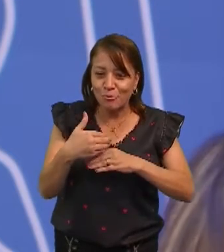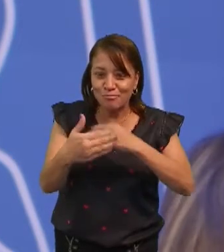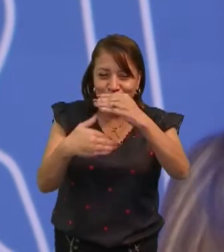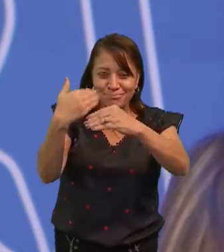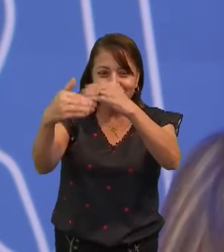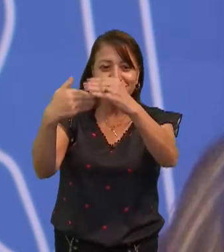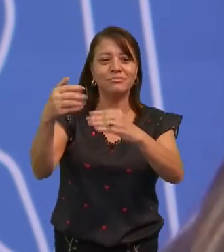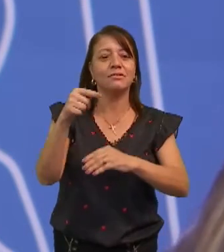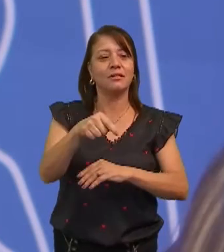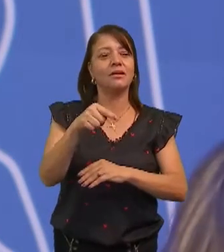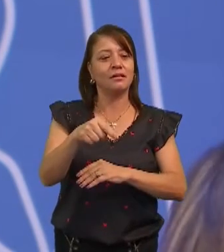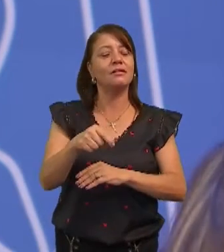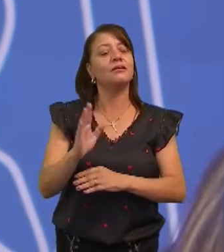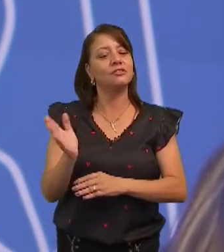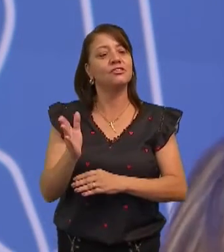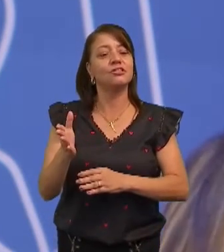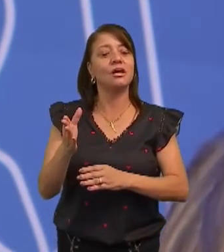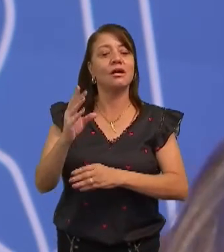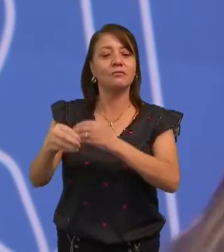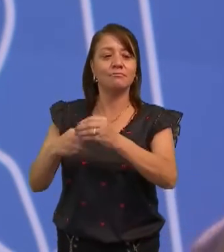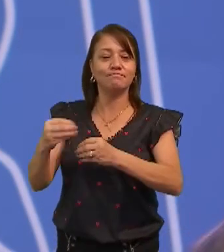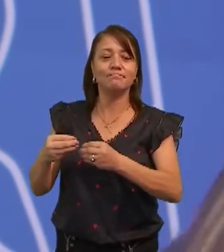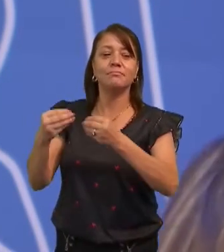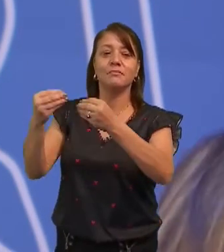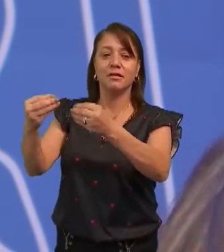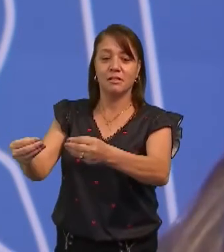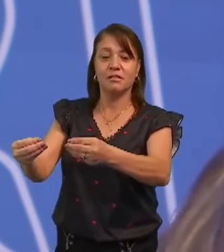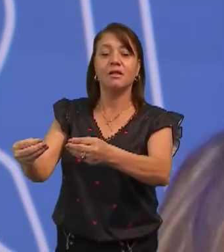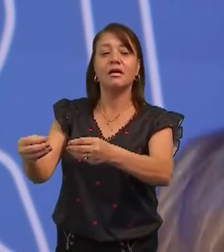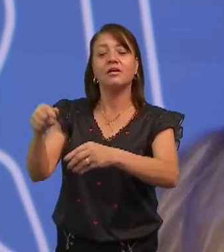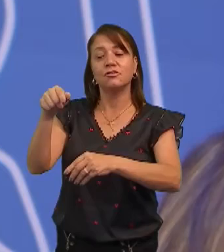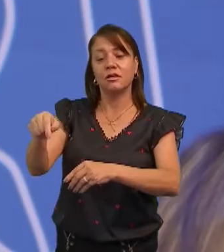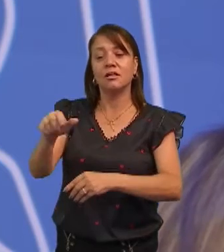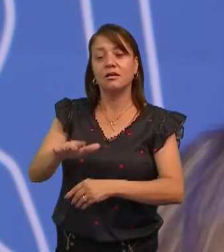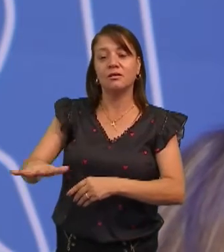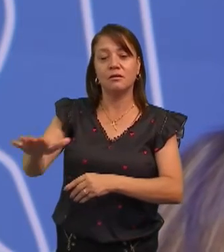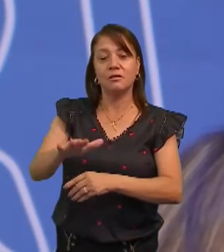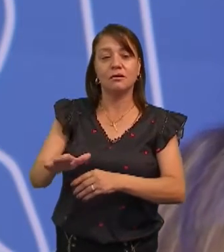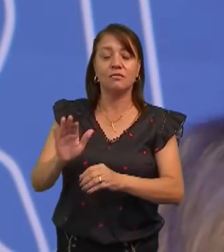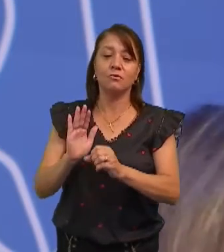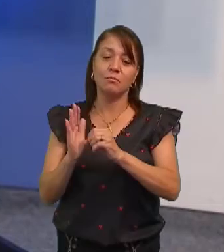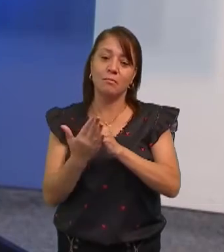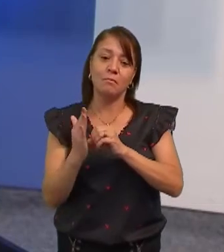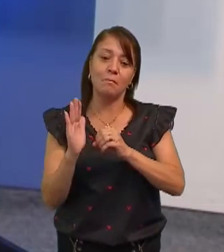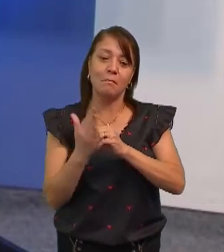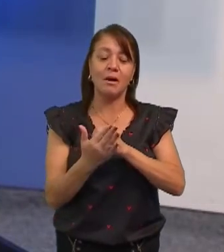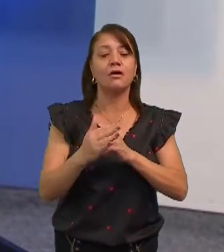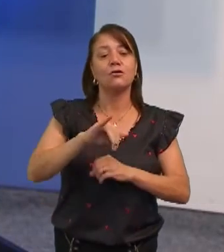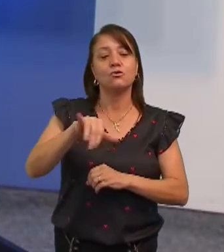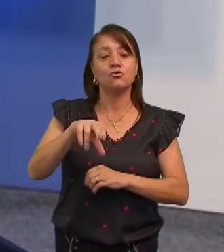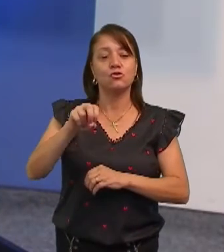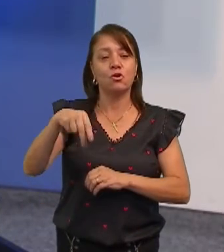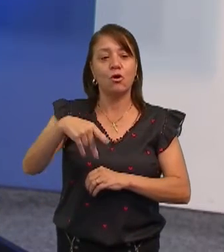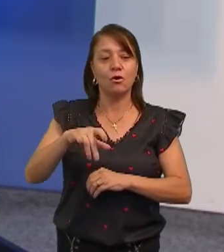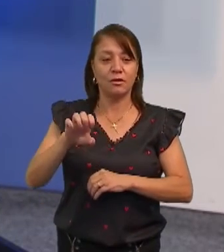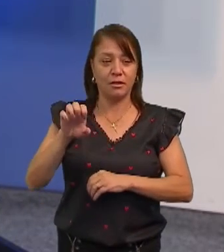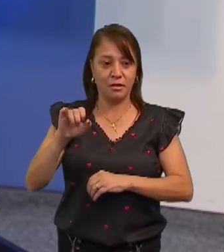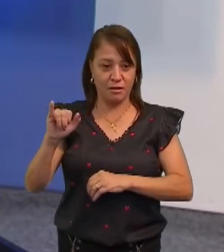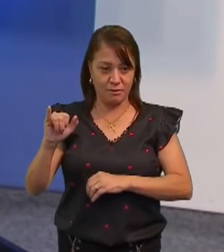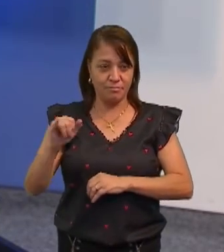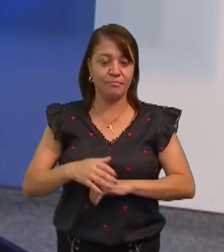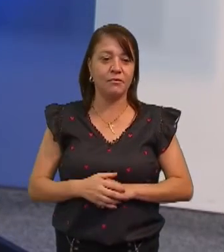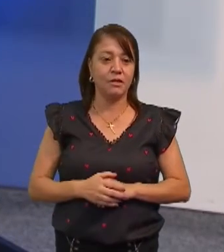tá tendo entregando esse presente para toda a comunidade do do bairro joquey clube e a zona norte ou seja uma articulação aí de